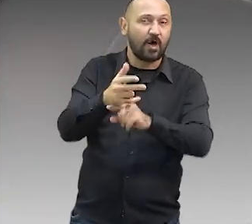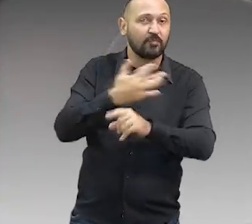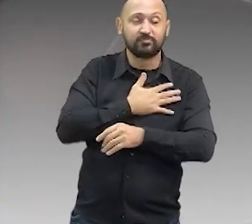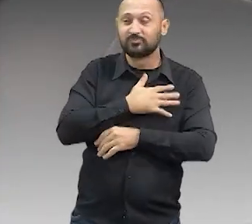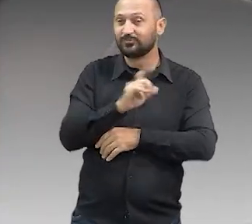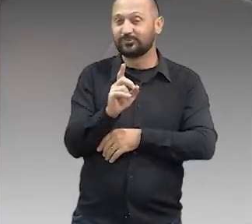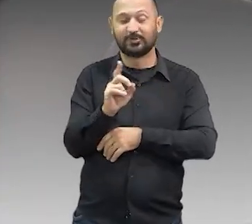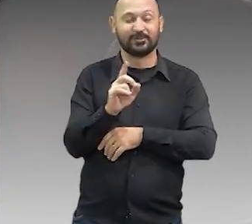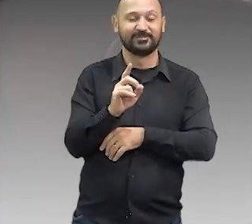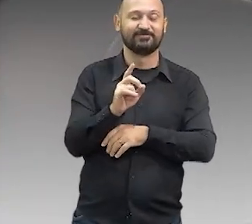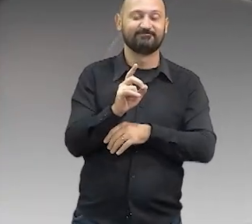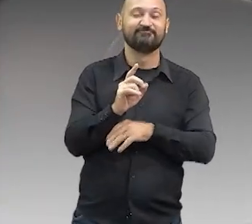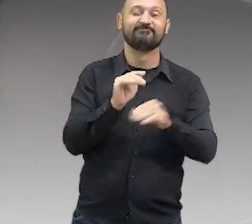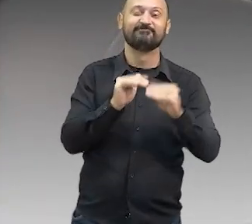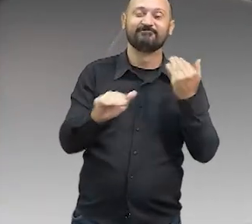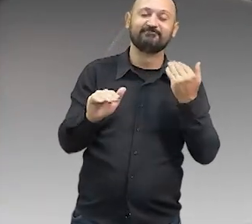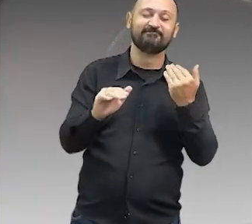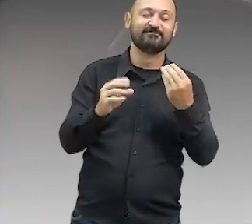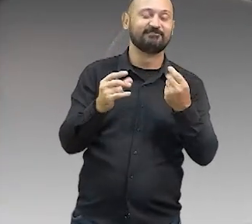não tenho,